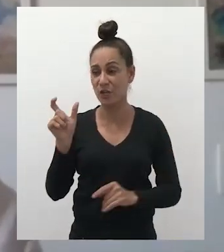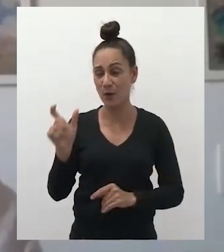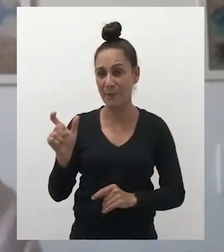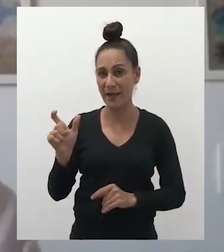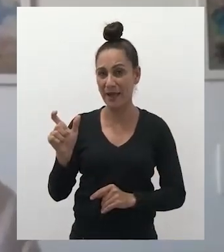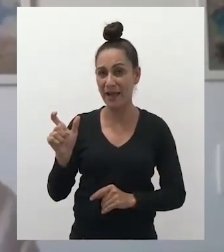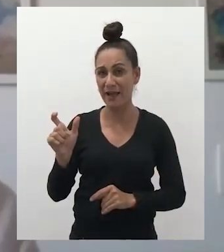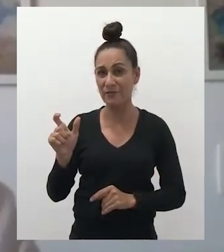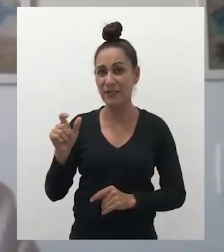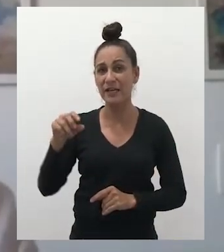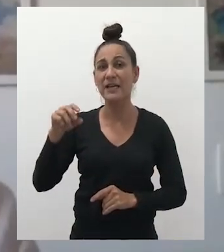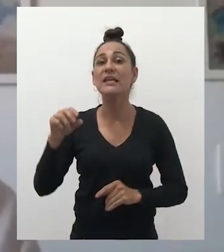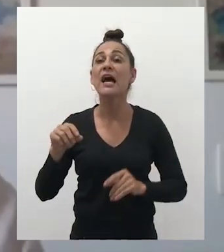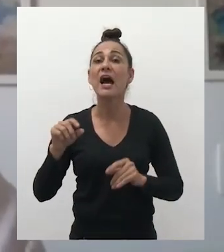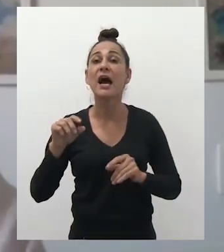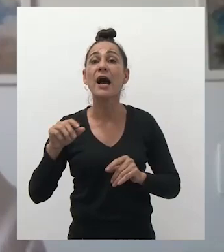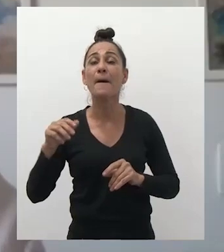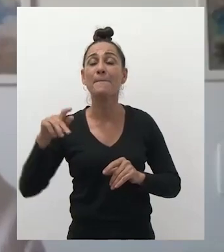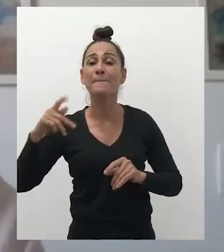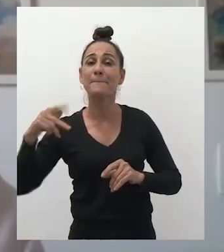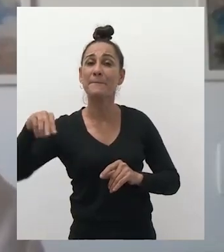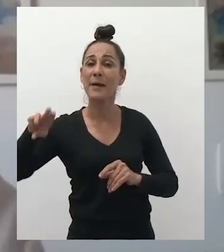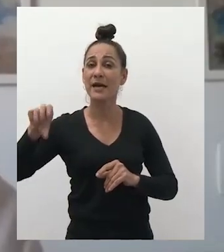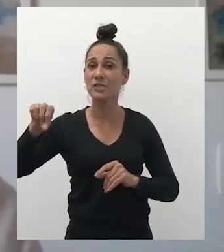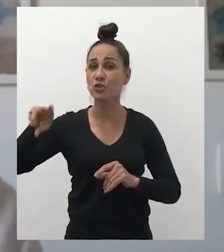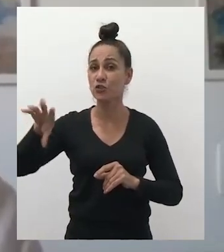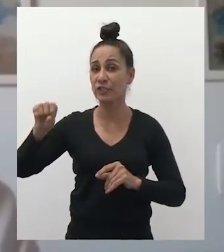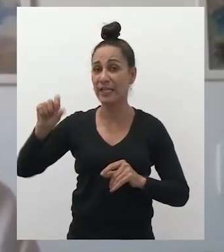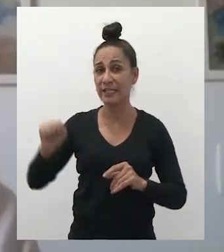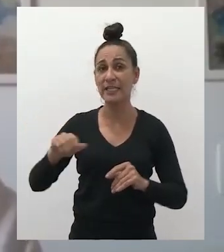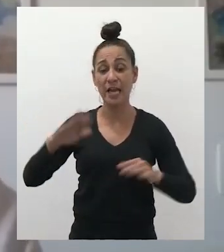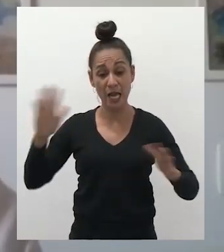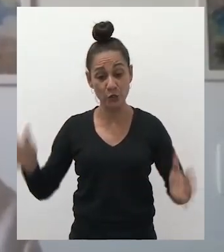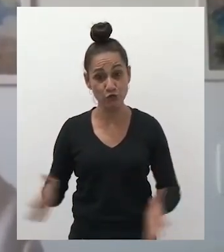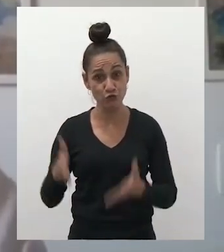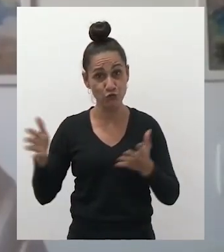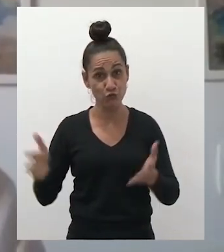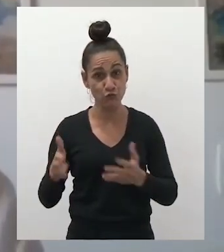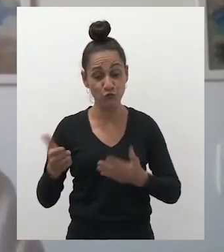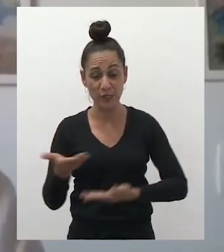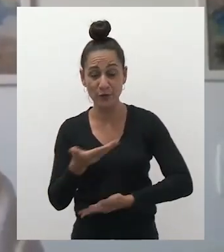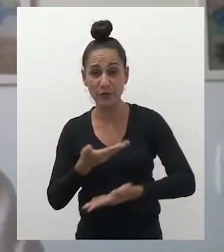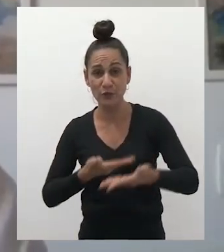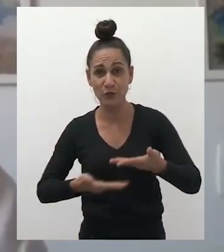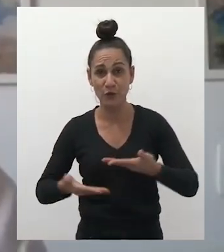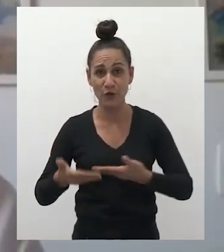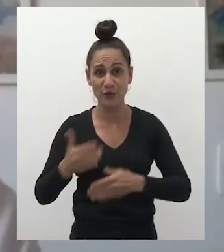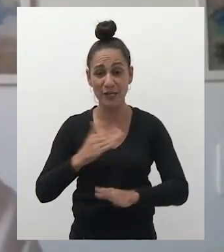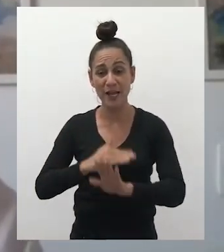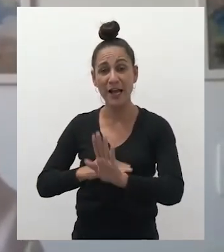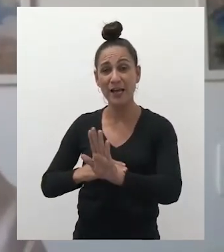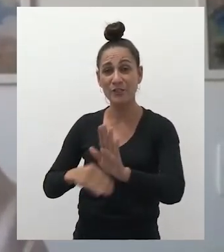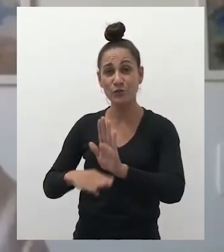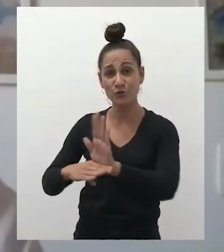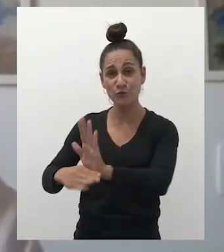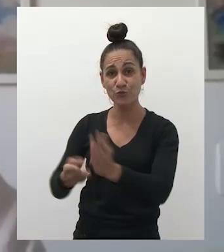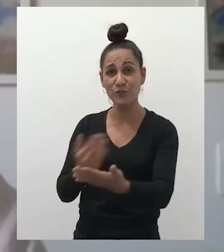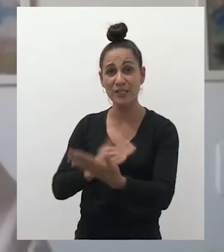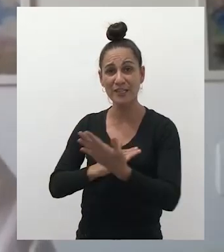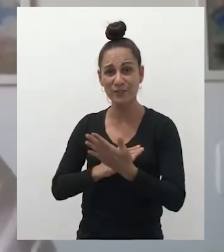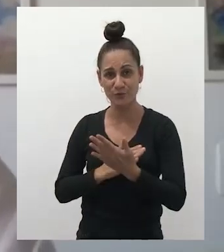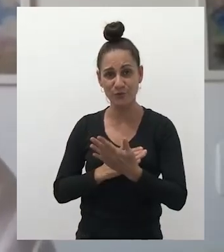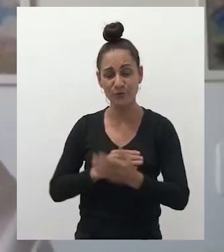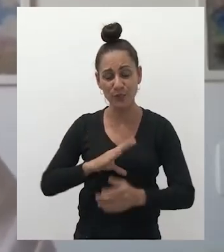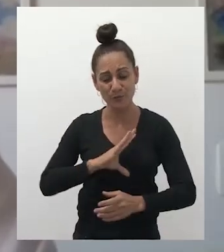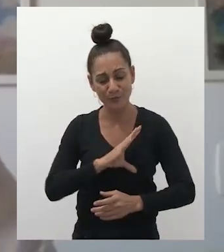que remete à maçonaria, remete à cooperação entre as pessoas pelo sentimento de irmandade, por amor,